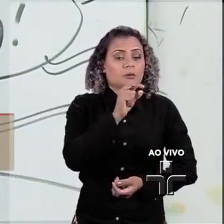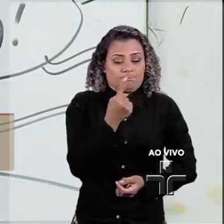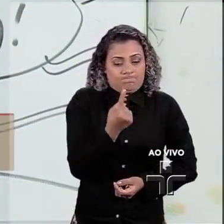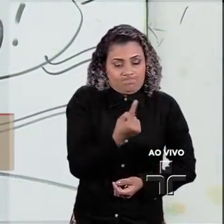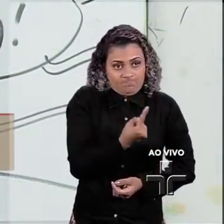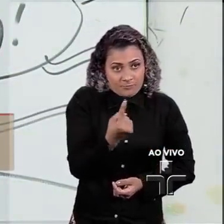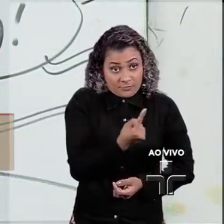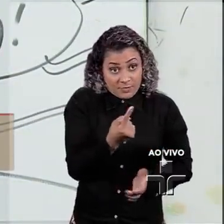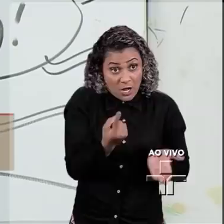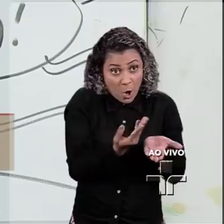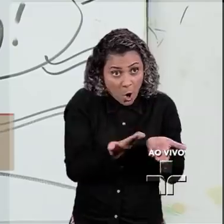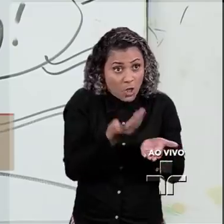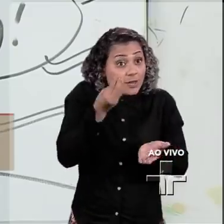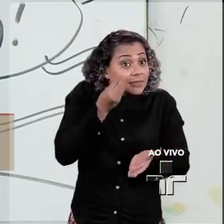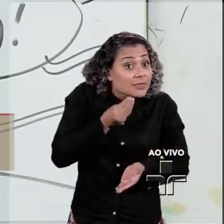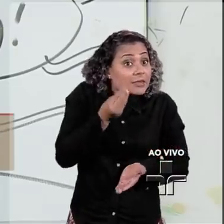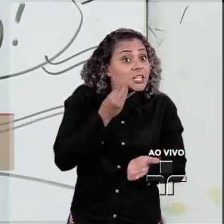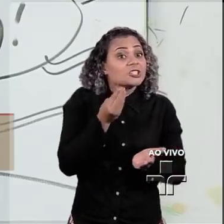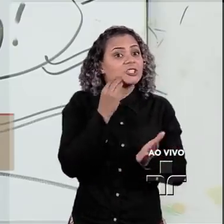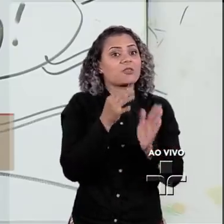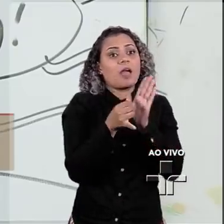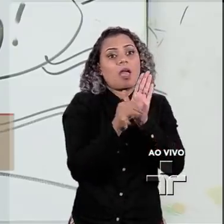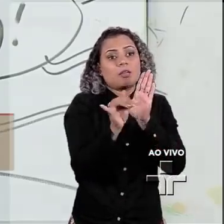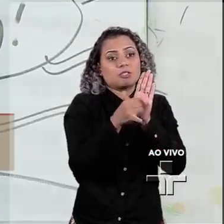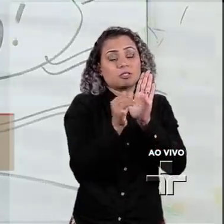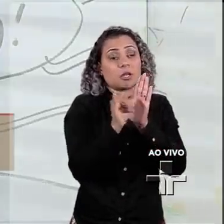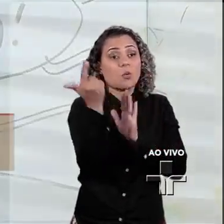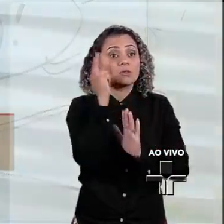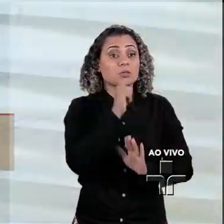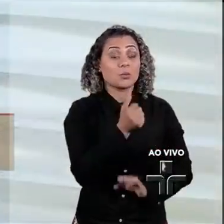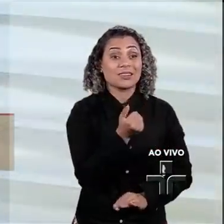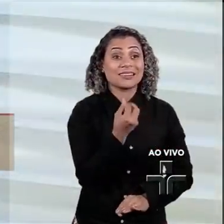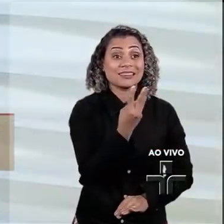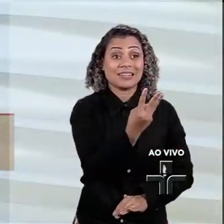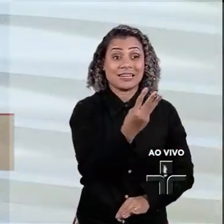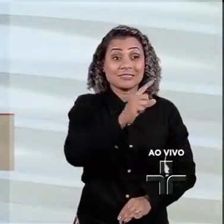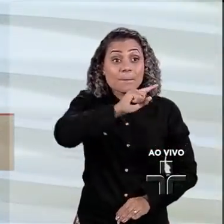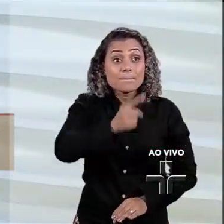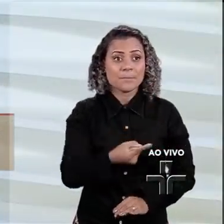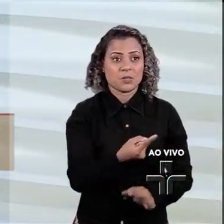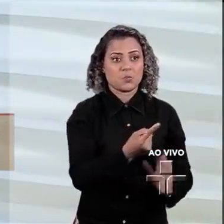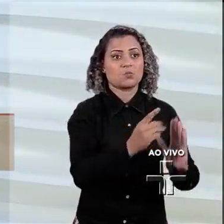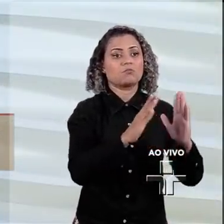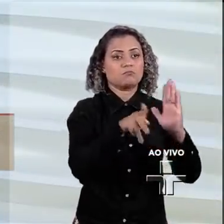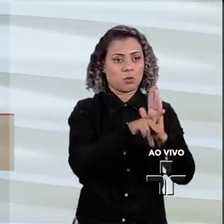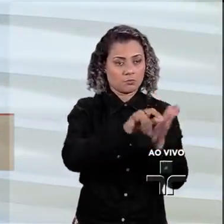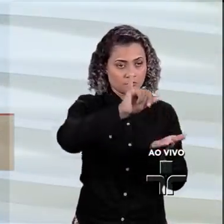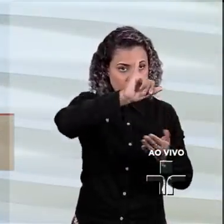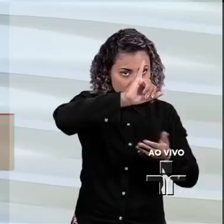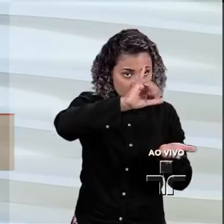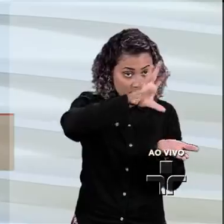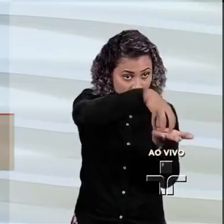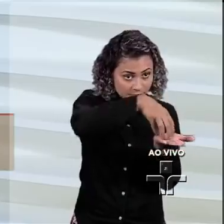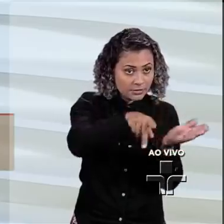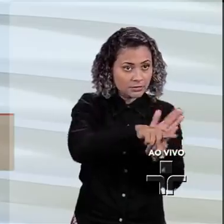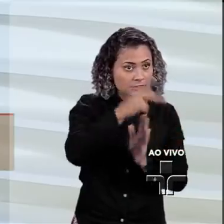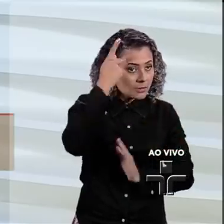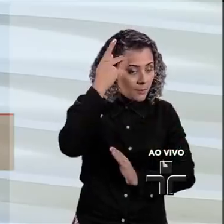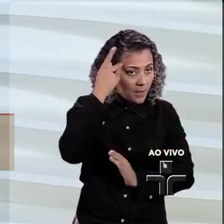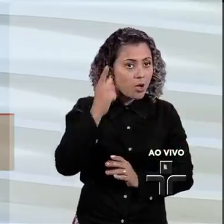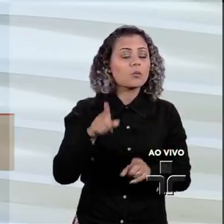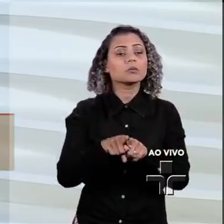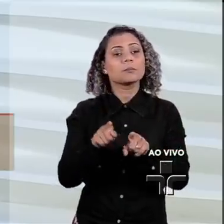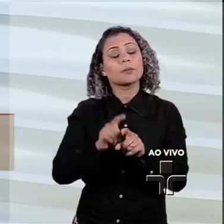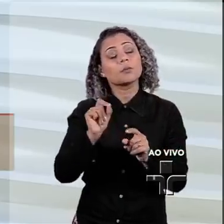primeira tentativa, nesse primeiro edital, 13 mil unidades vão ser construídas na cidade de São Paulo através do sistema de PPP.